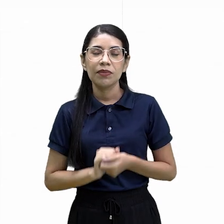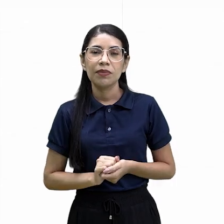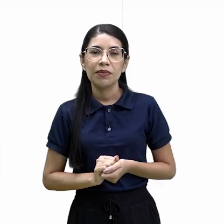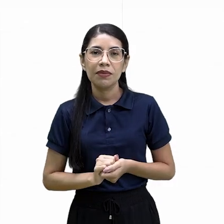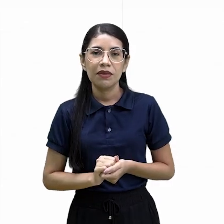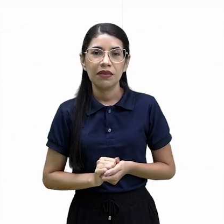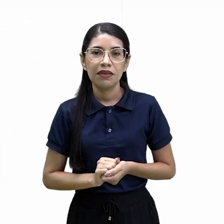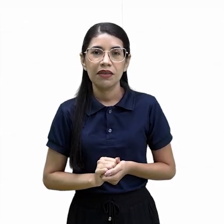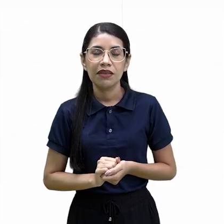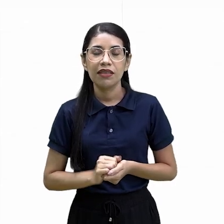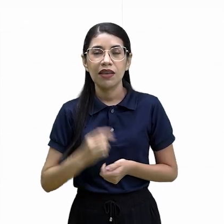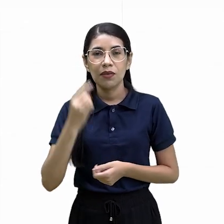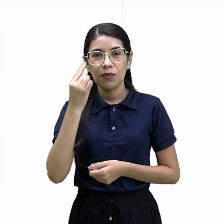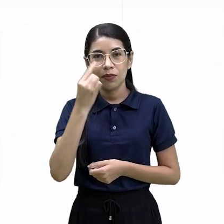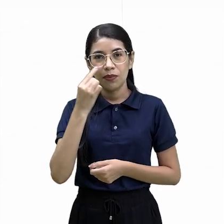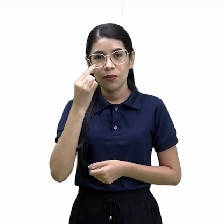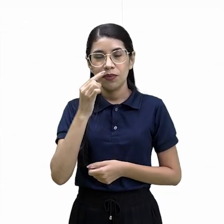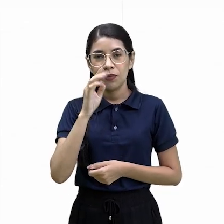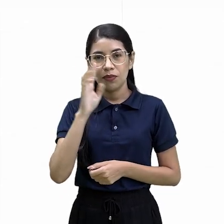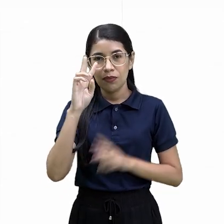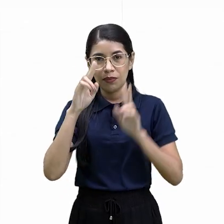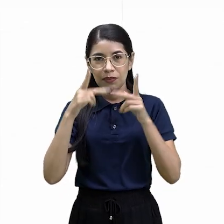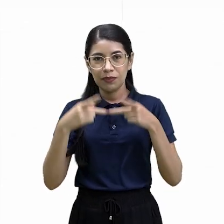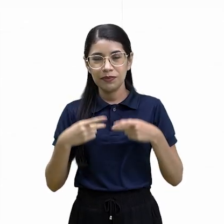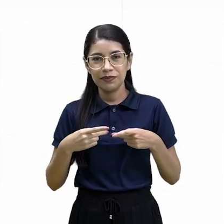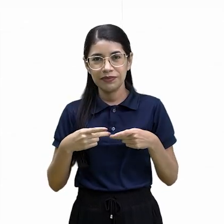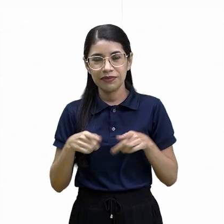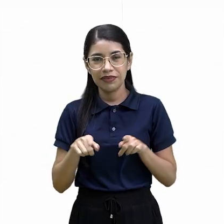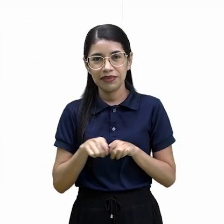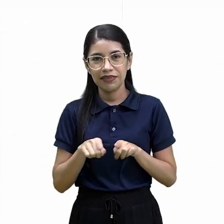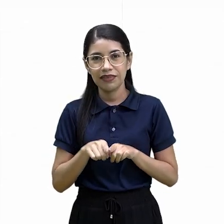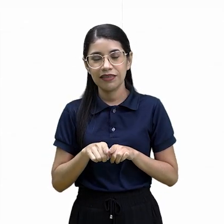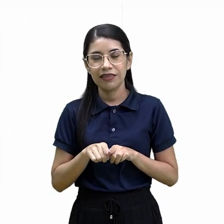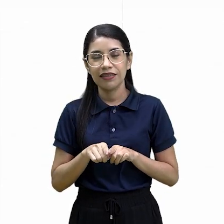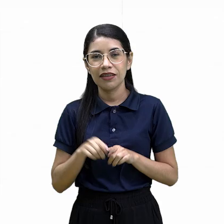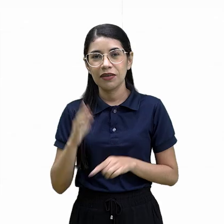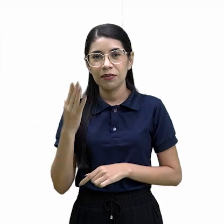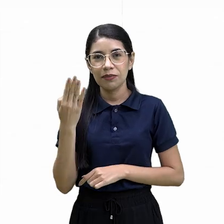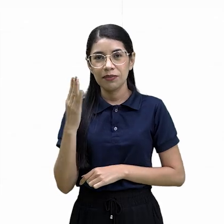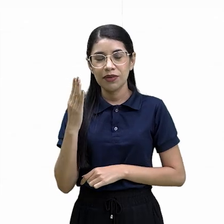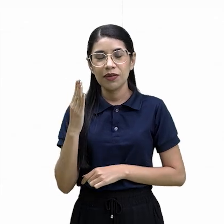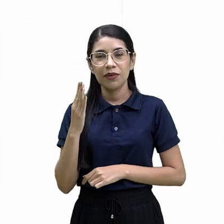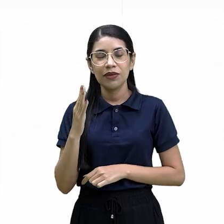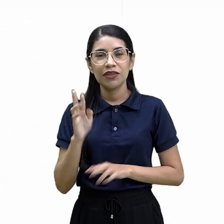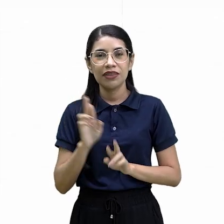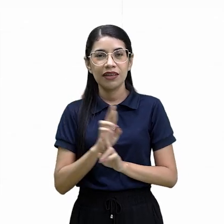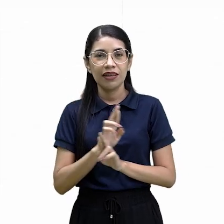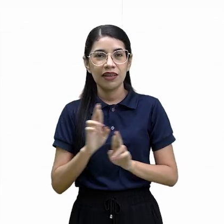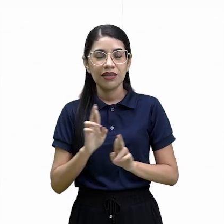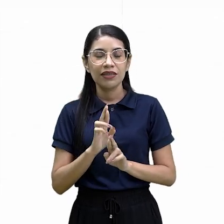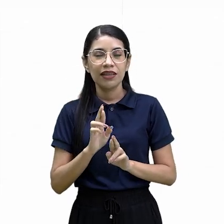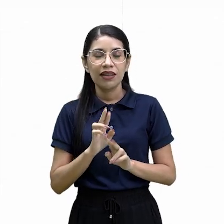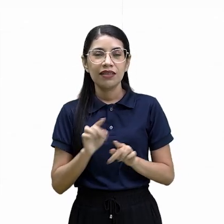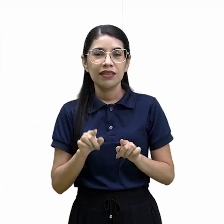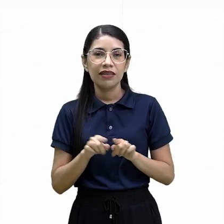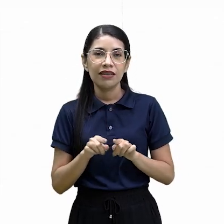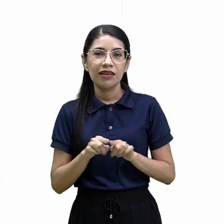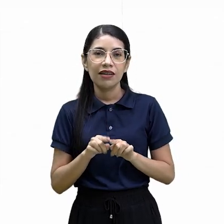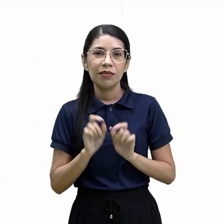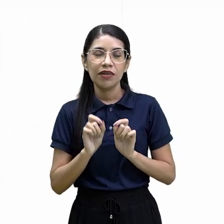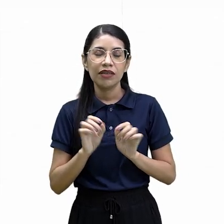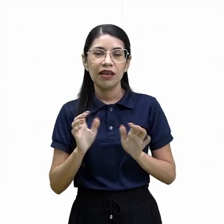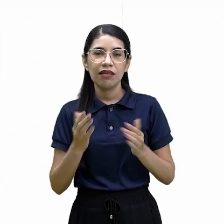principalmente o olho humano. Falar sobre biologia envolvida aí, nós estamos fazendo